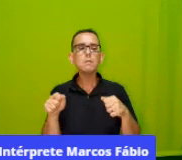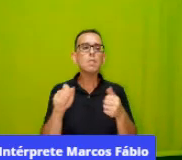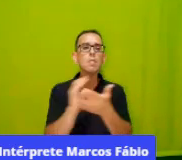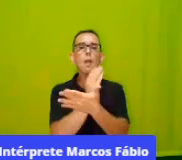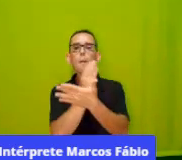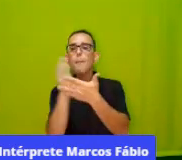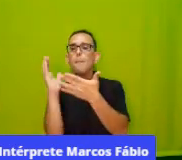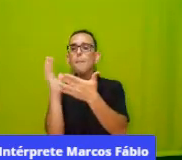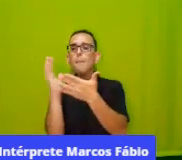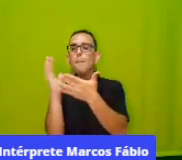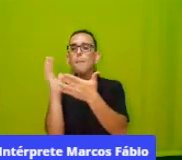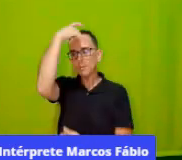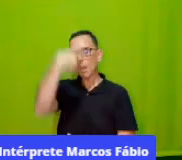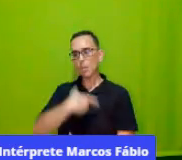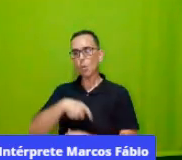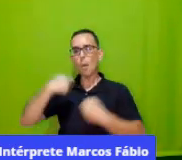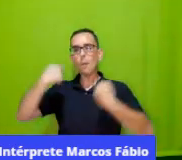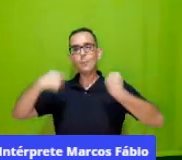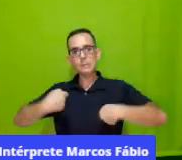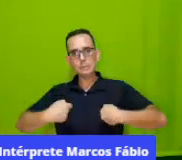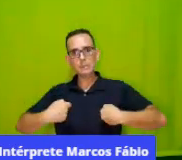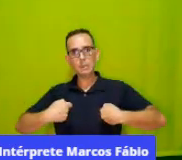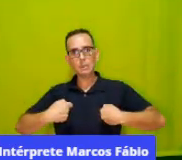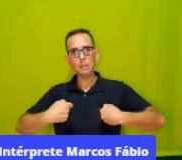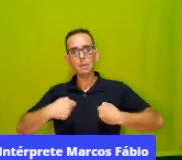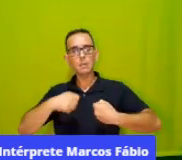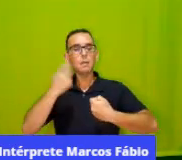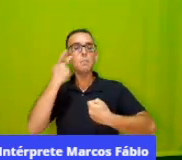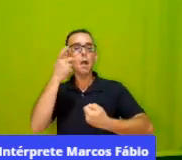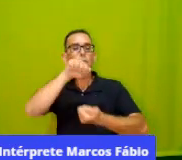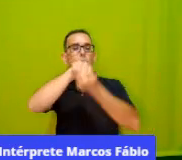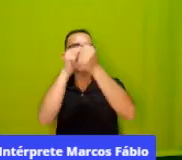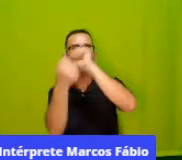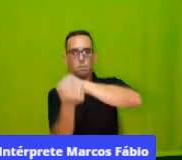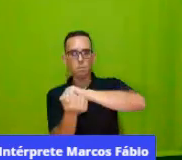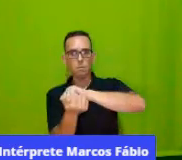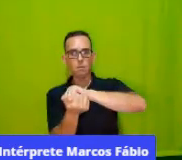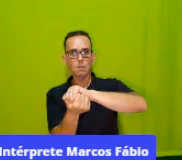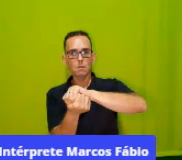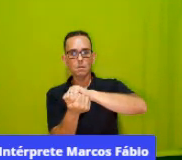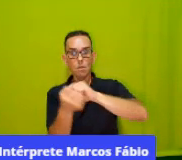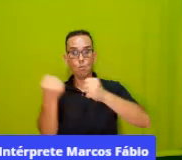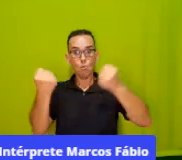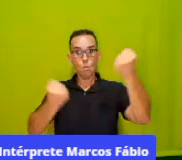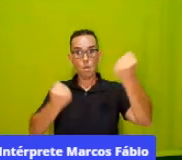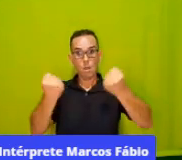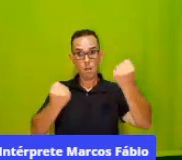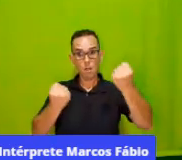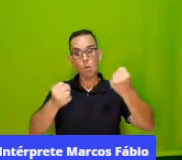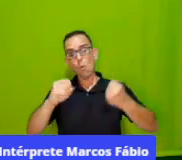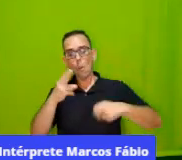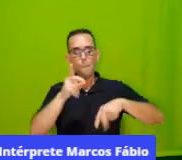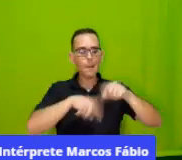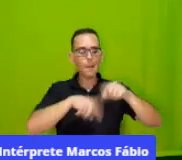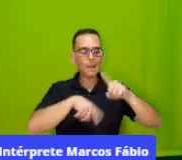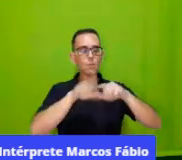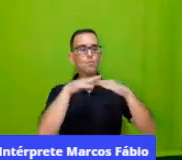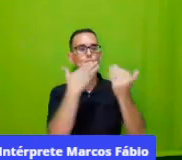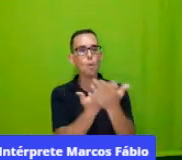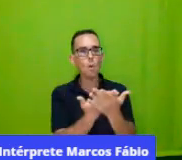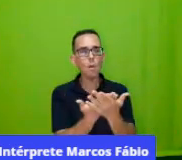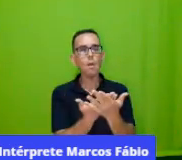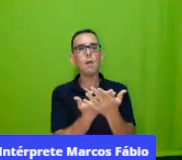pessoa necessita para realizar a adequação no veículo. Tanto no veículo, quanto nos materiais escolares, quanto